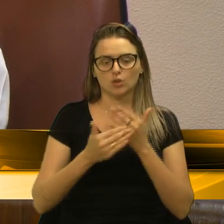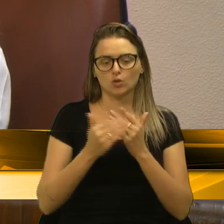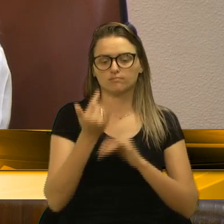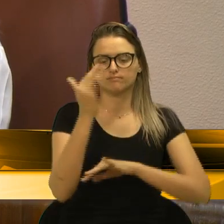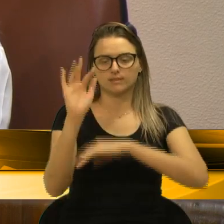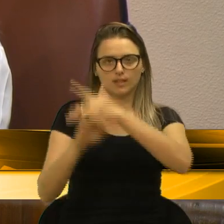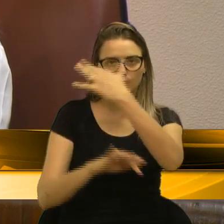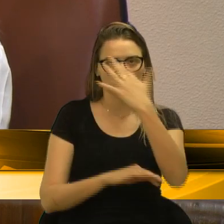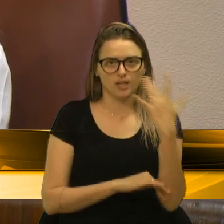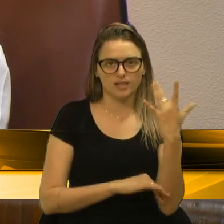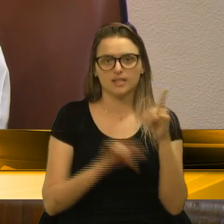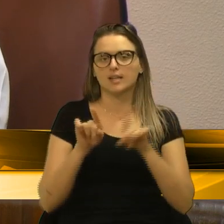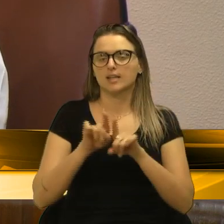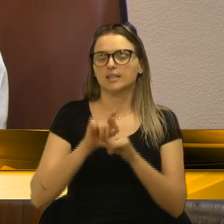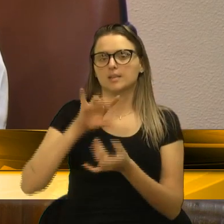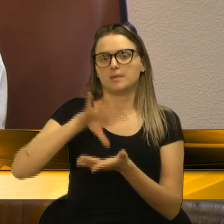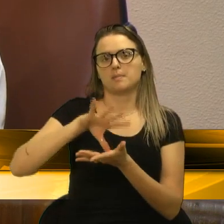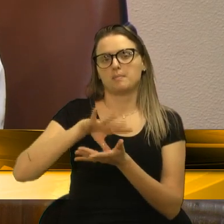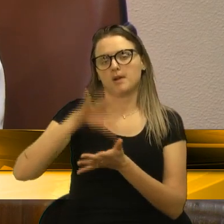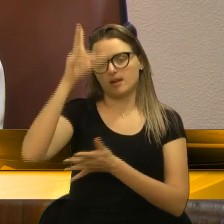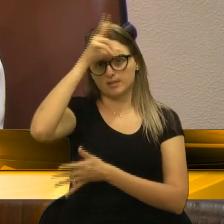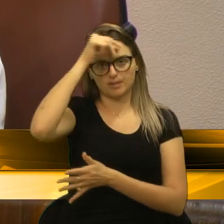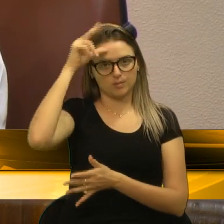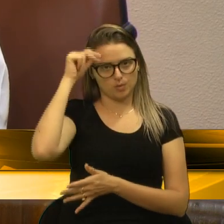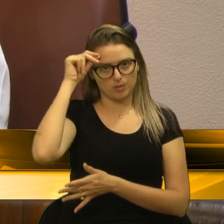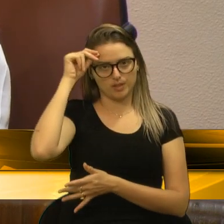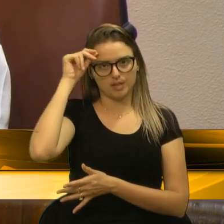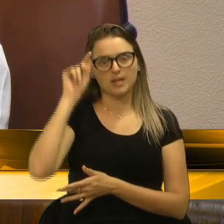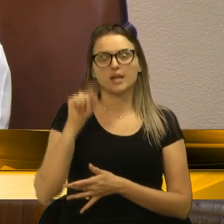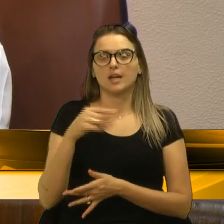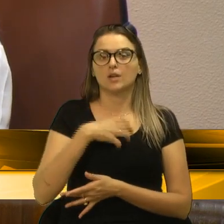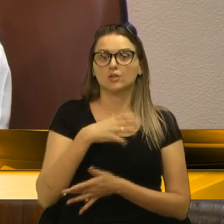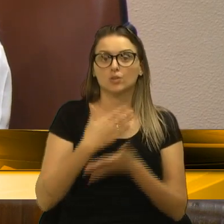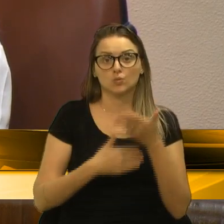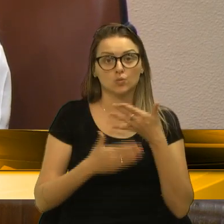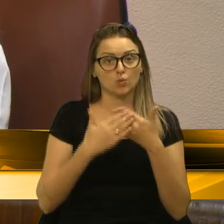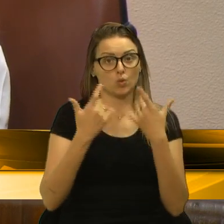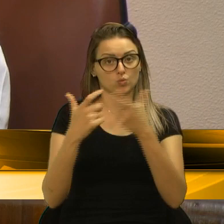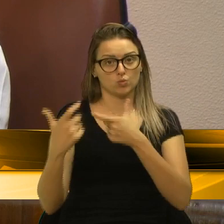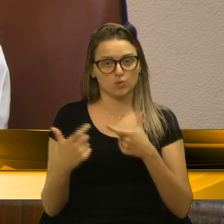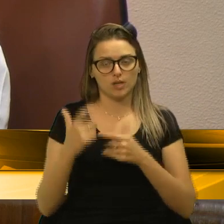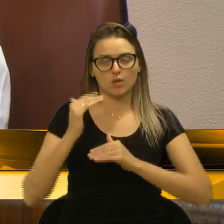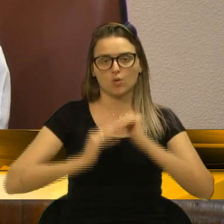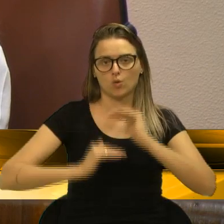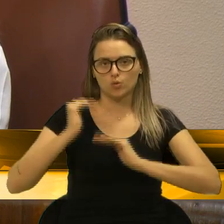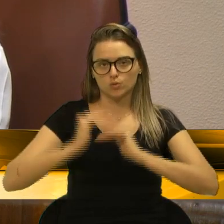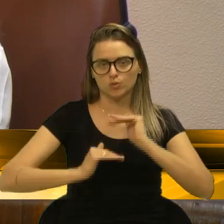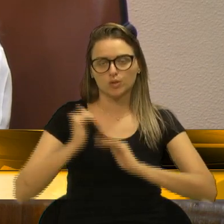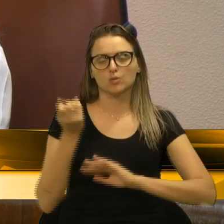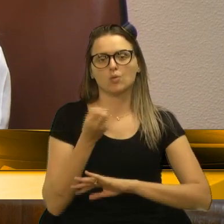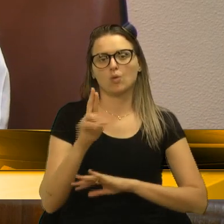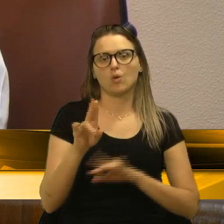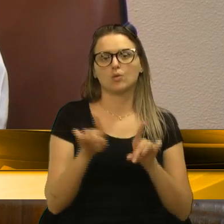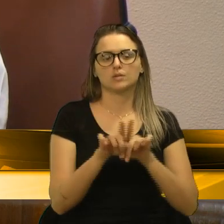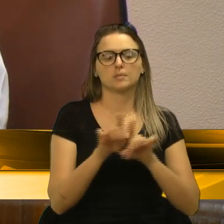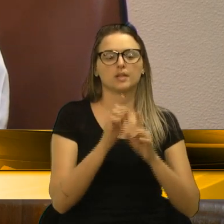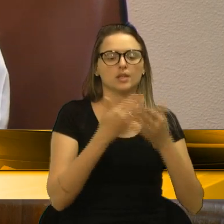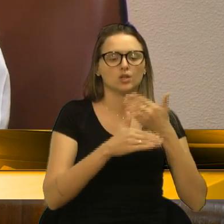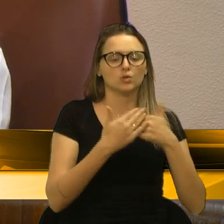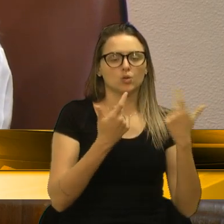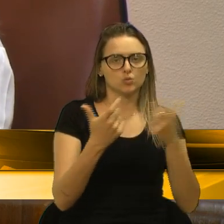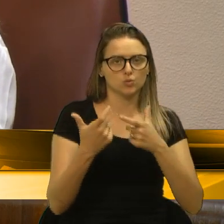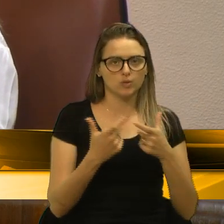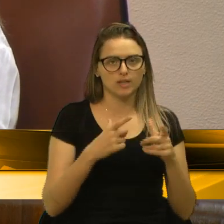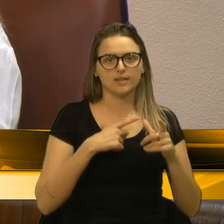verdes e praças públicas, de forma que todo o espaço construído, bem como todos os espaços